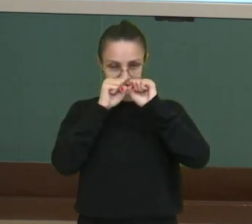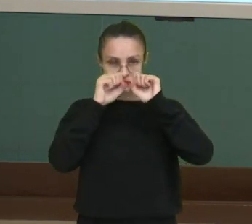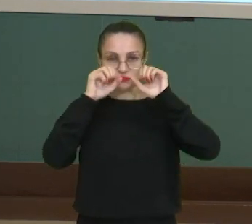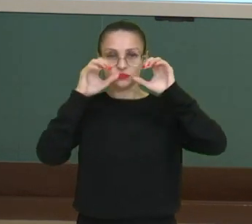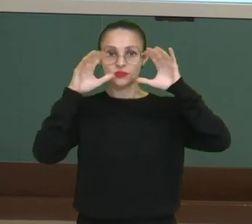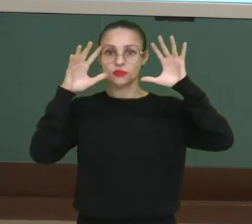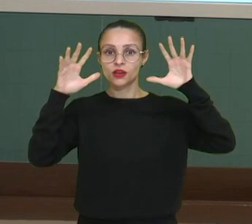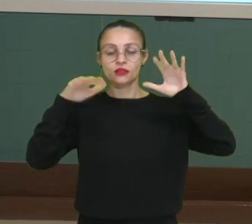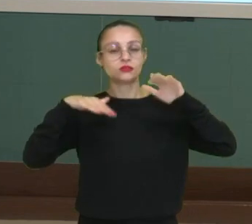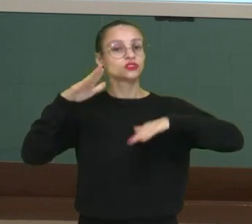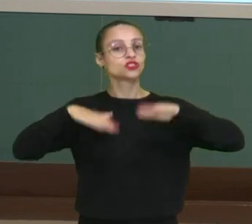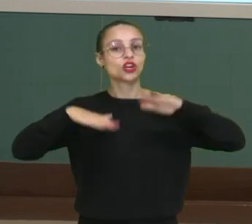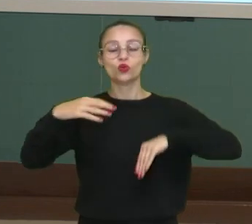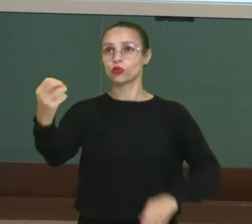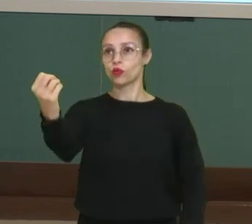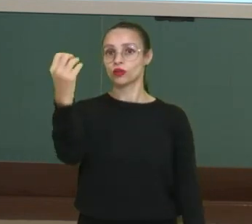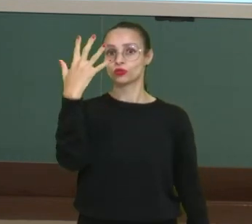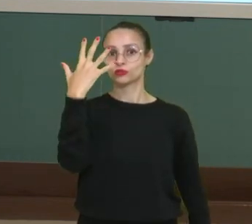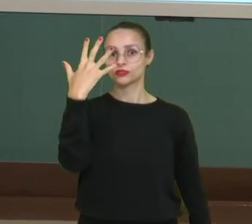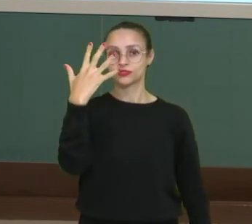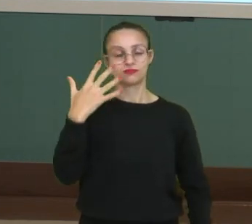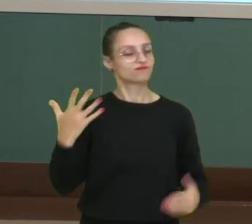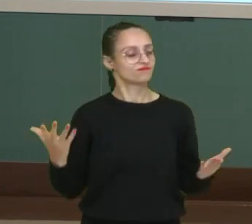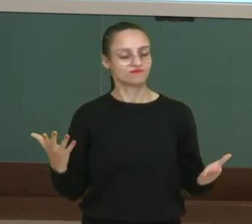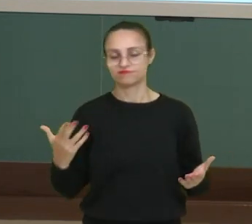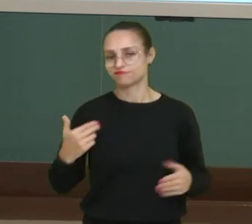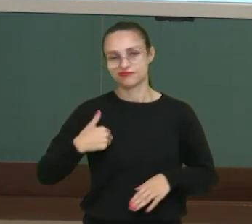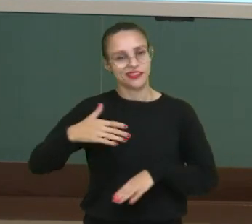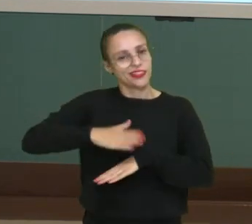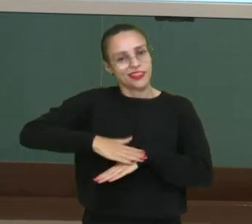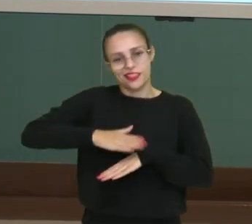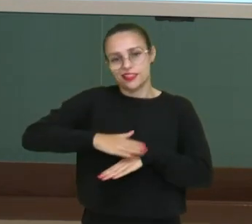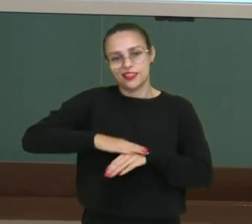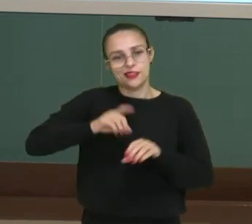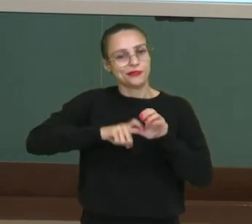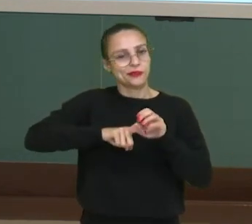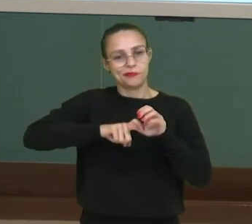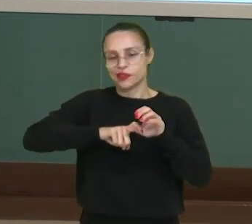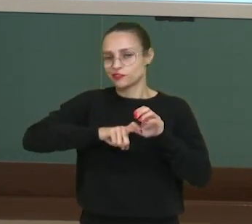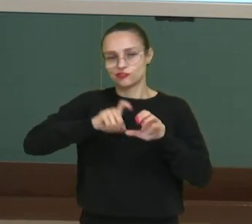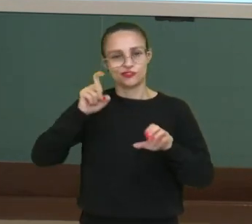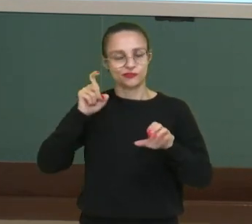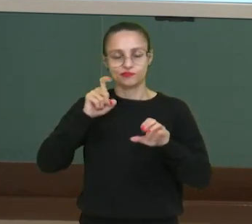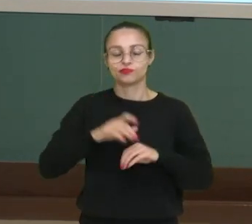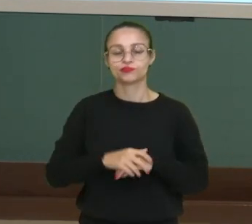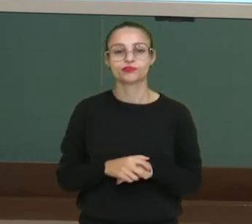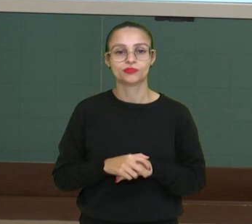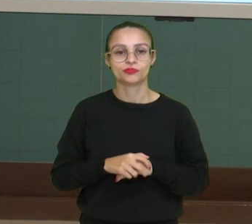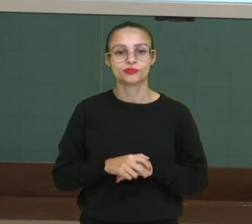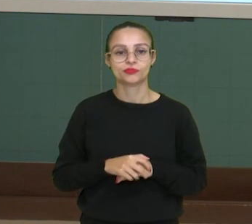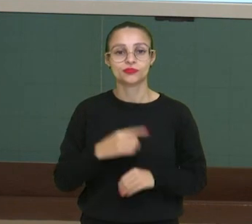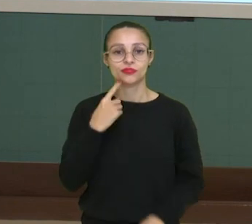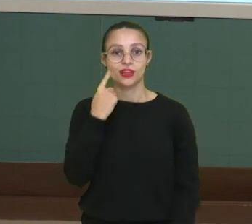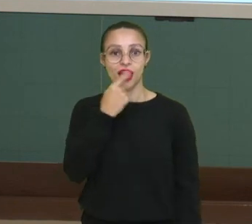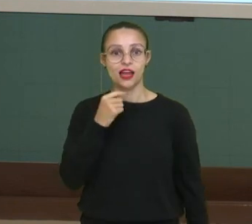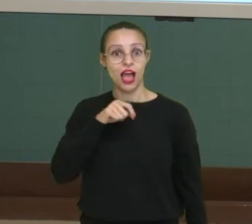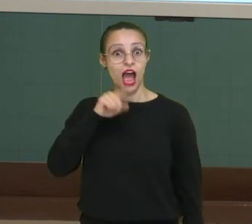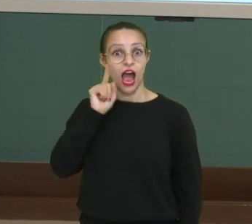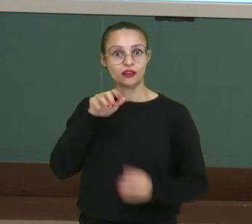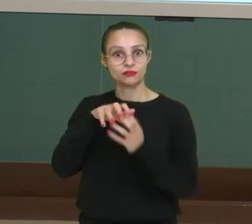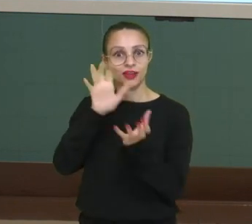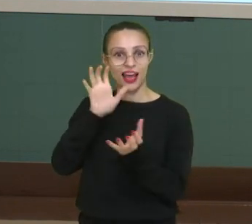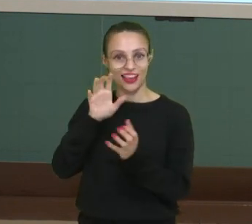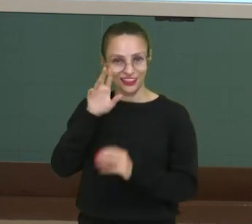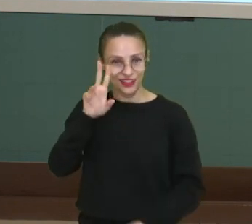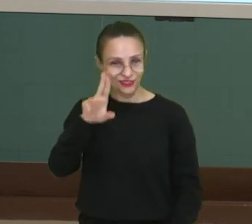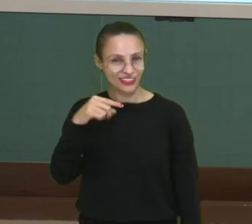com a intensidade luminosa do ambiente. Não depende de você. Abrir a boca, você não faz assim no